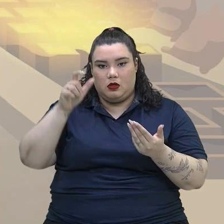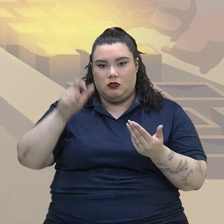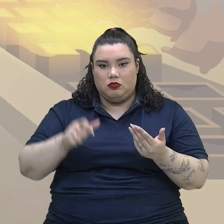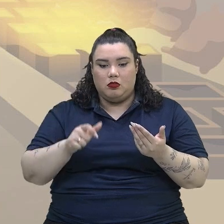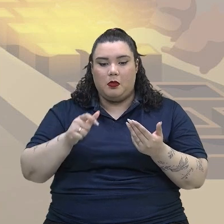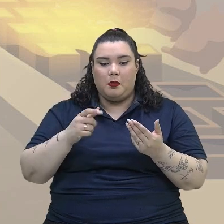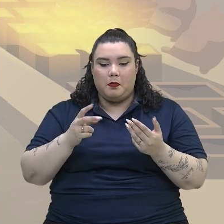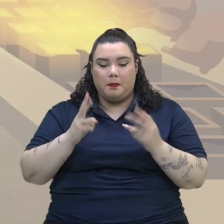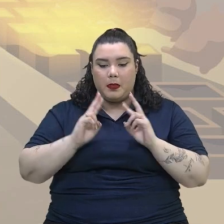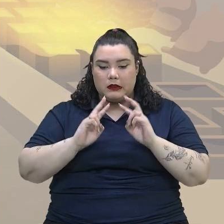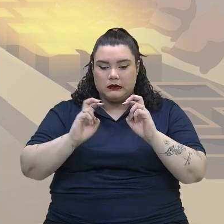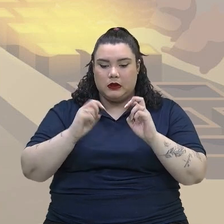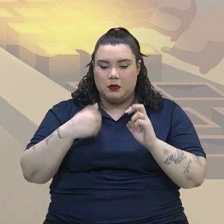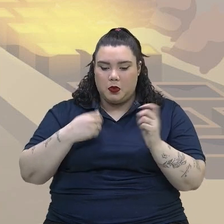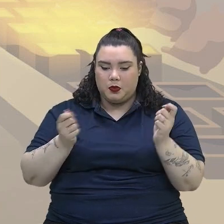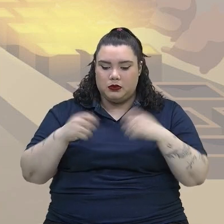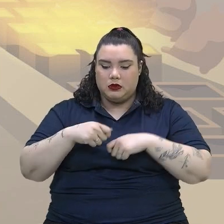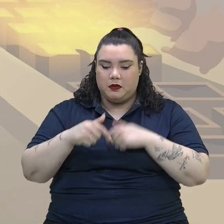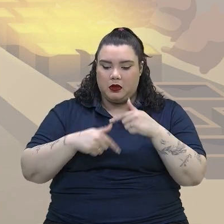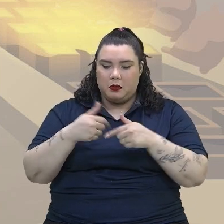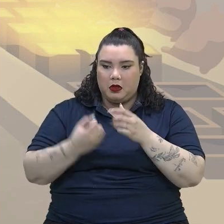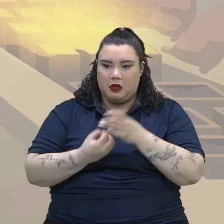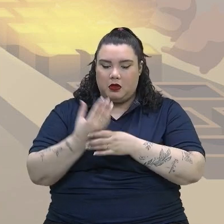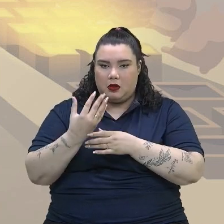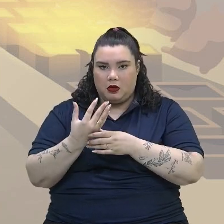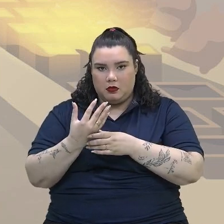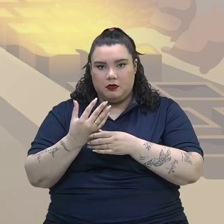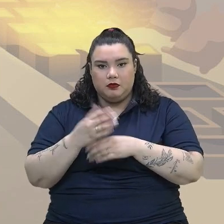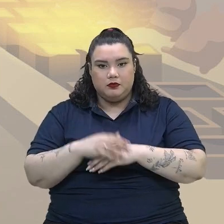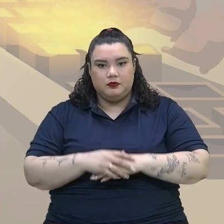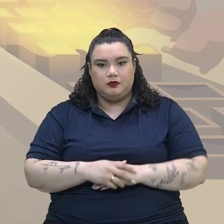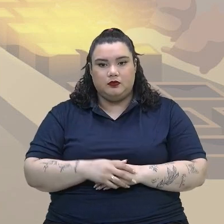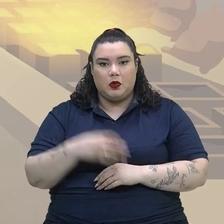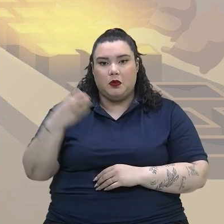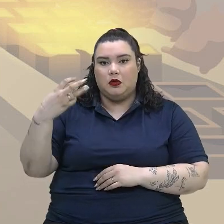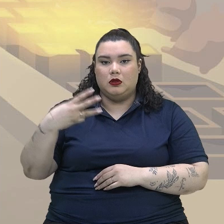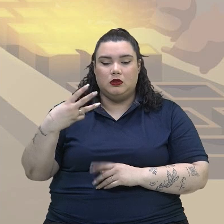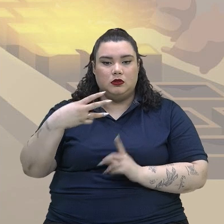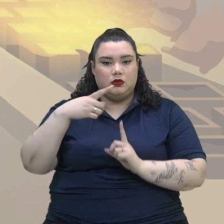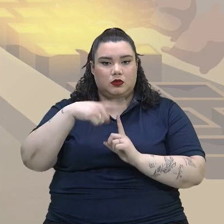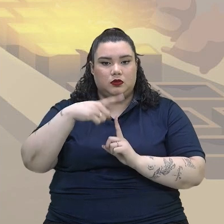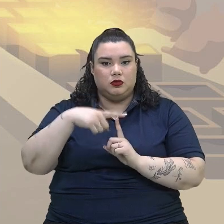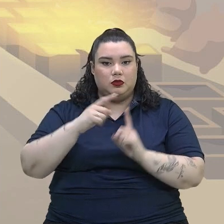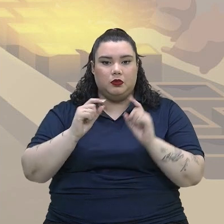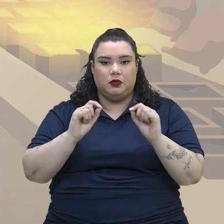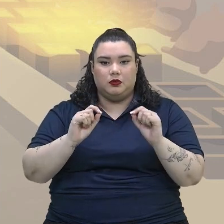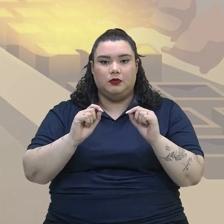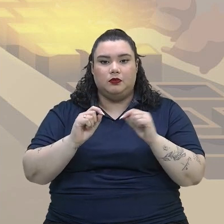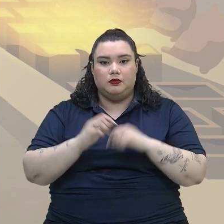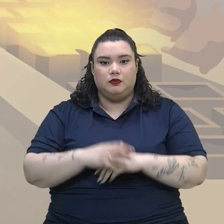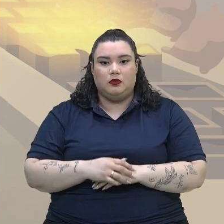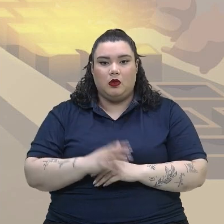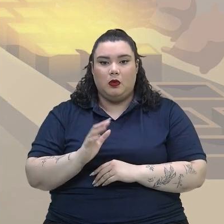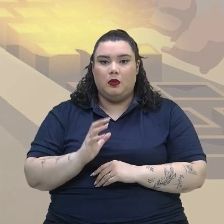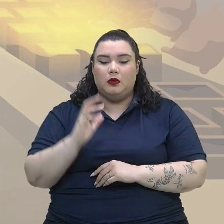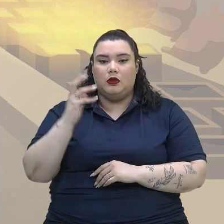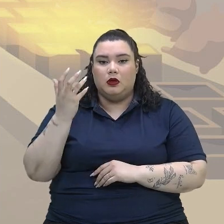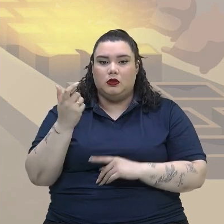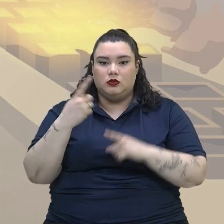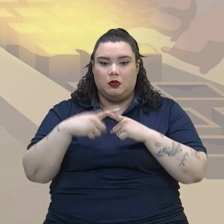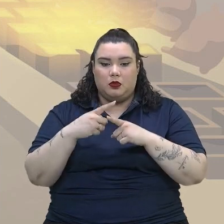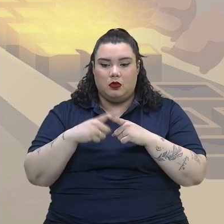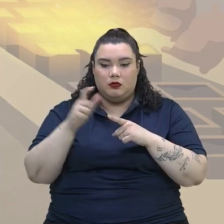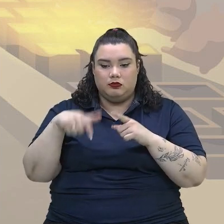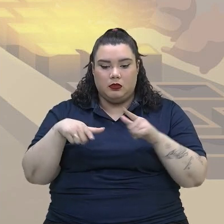seu trabalho, no seu produto, né? E a terceira forma de alienação, ele diz que é aquela que ocorre porque o